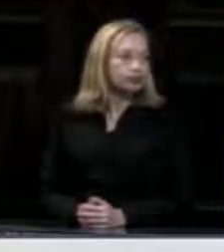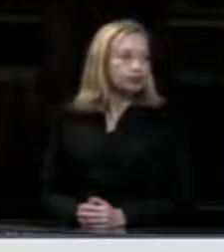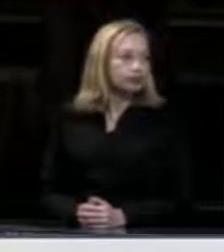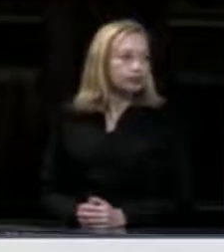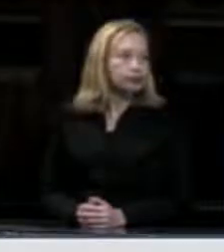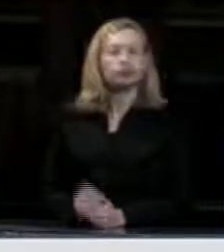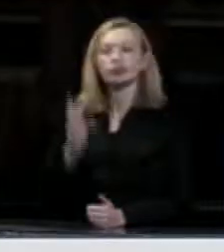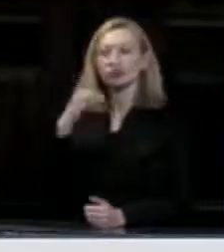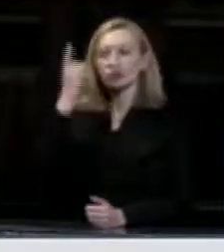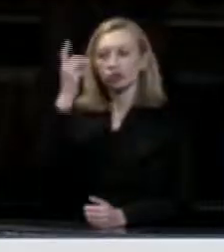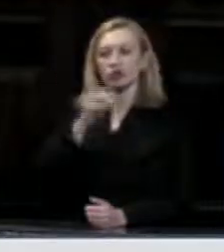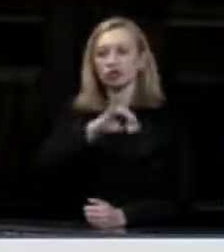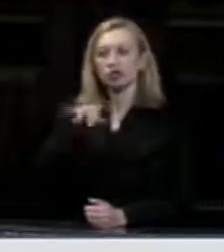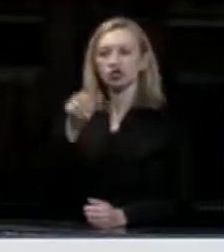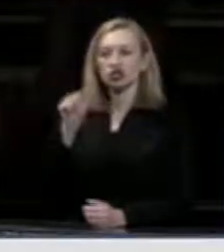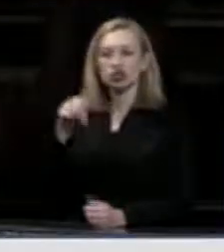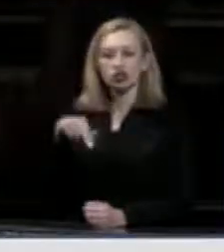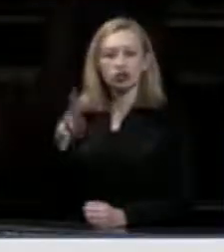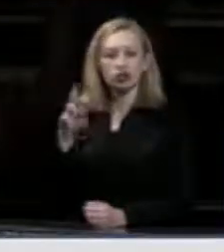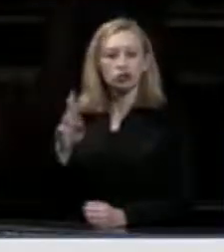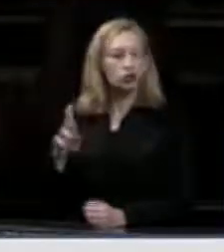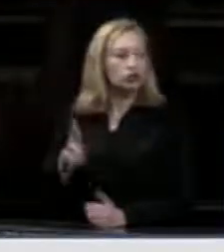deputado Jânio Mendes,